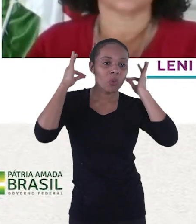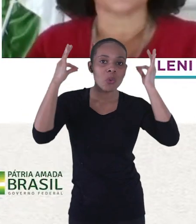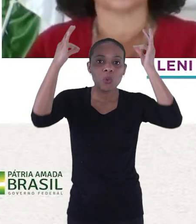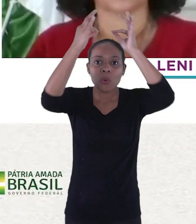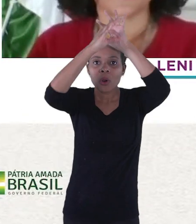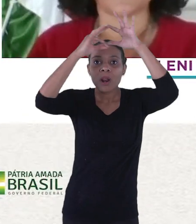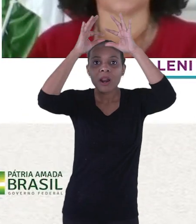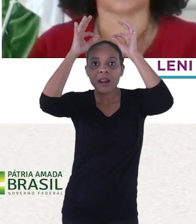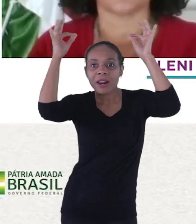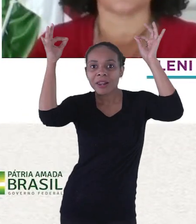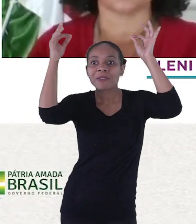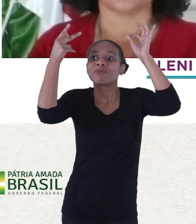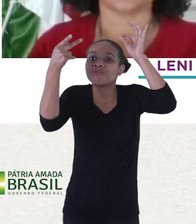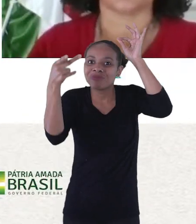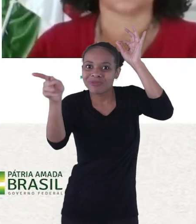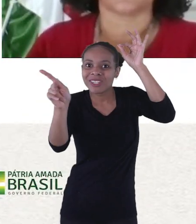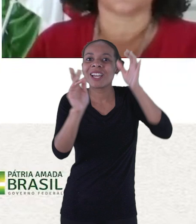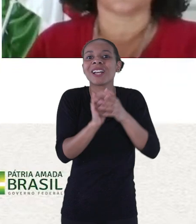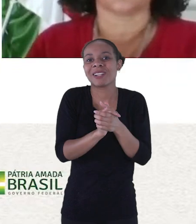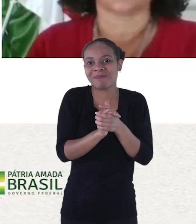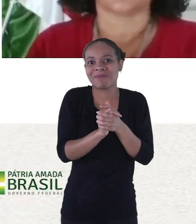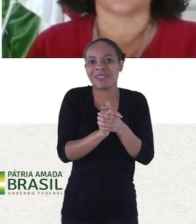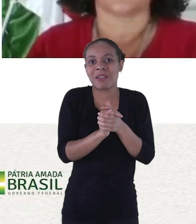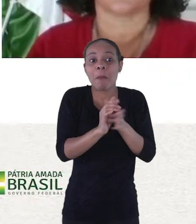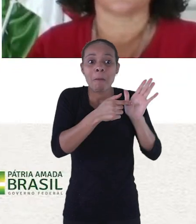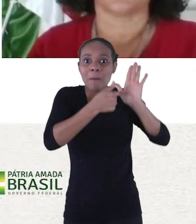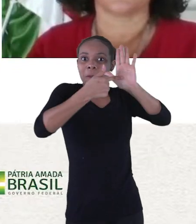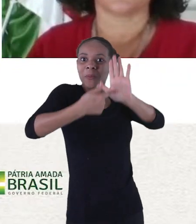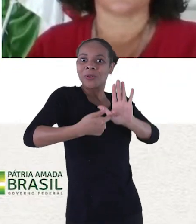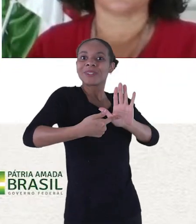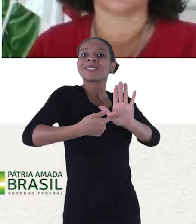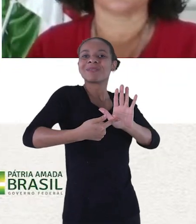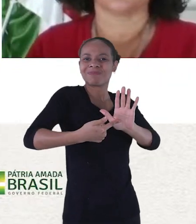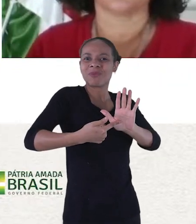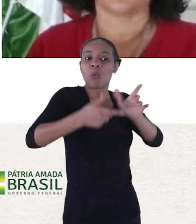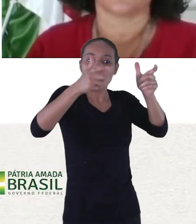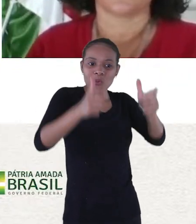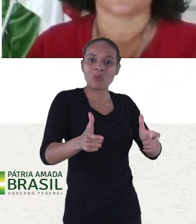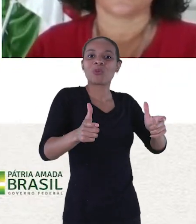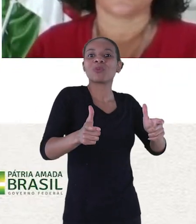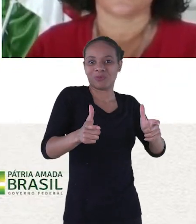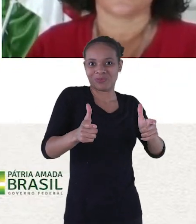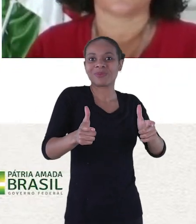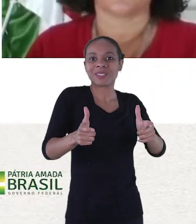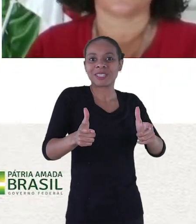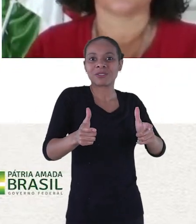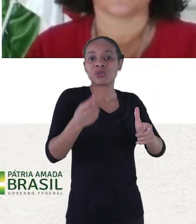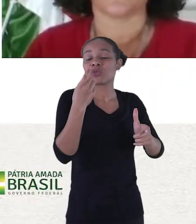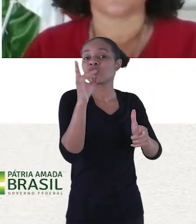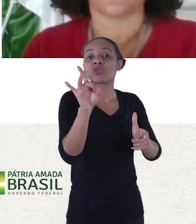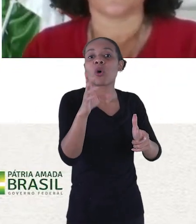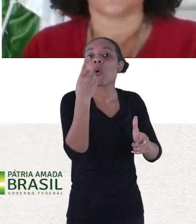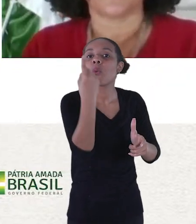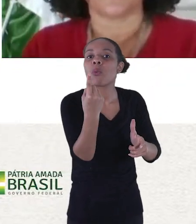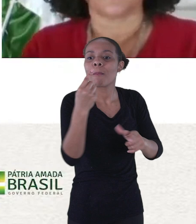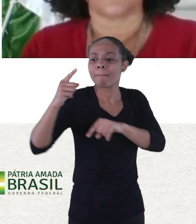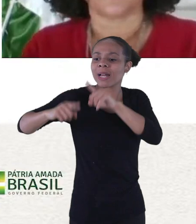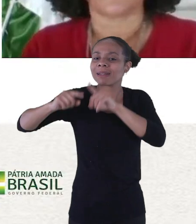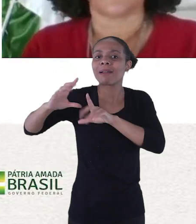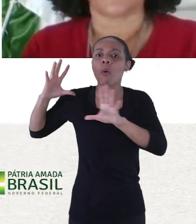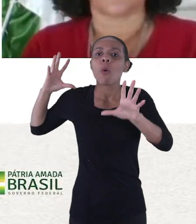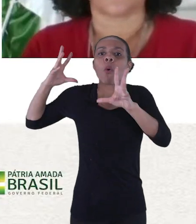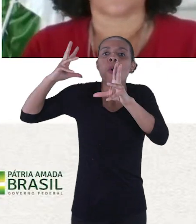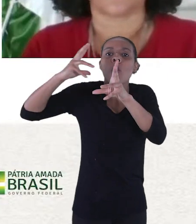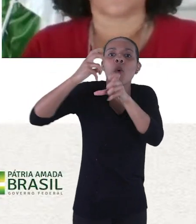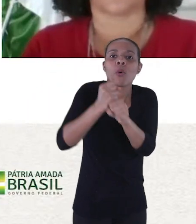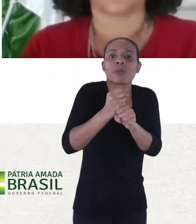O lenço que ela pudesse portar. Seria muito interessante se estivesse realmente num lugar só. Mas hoje